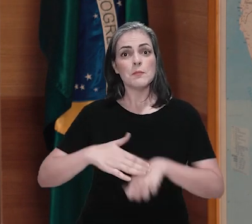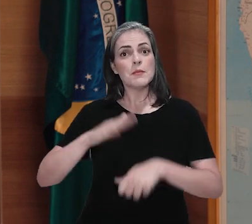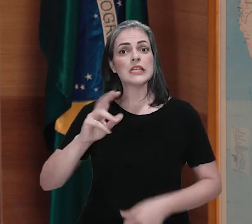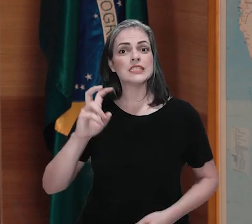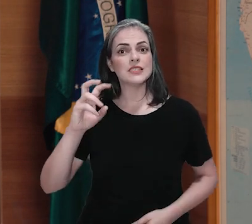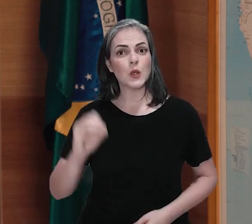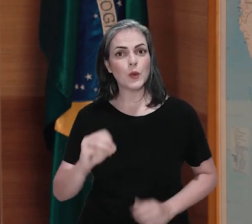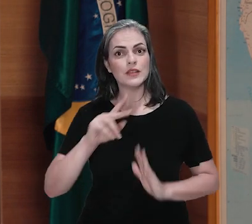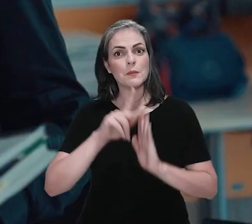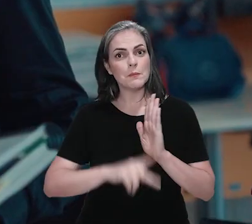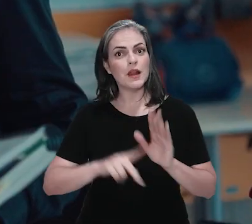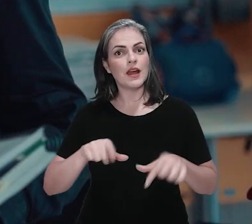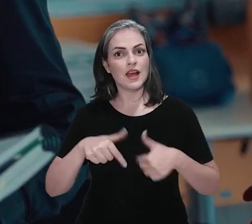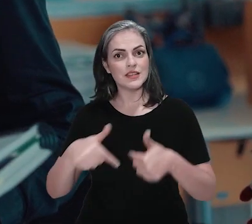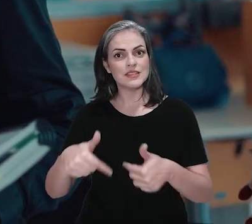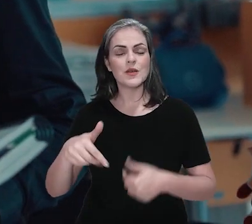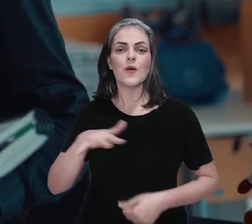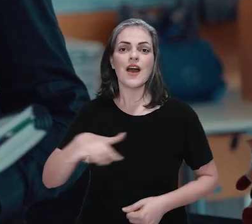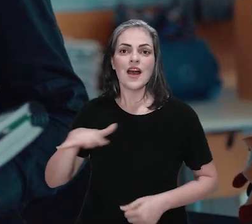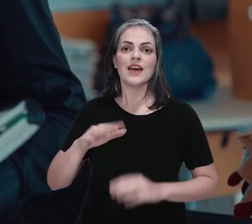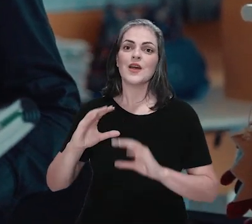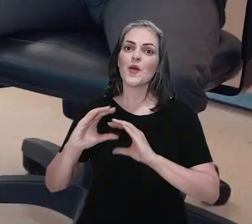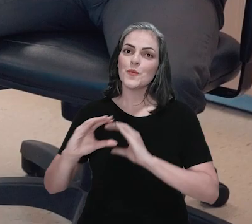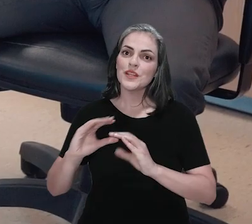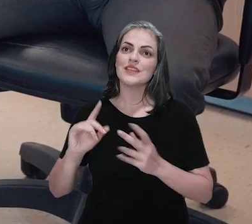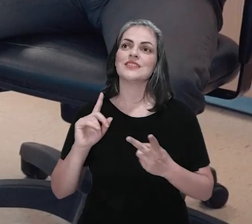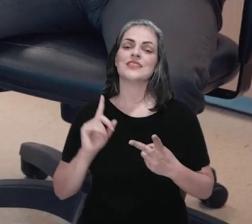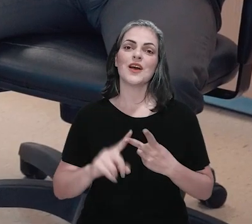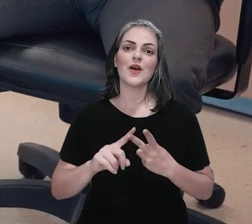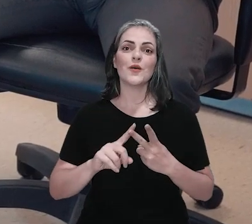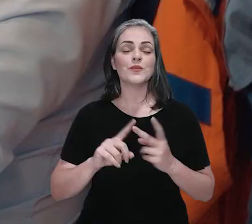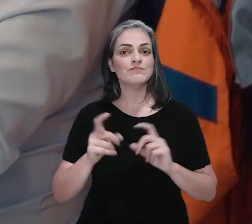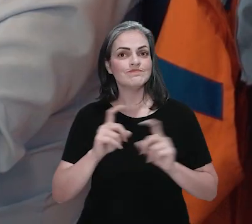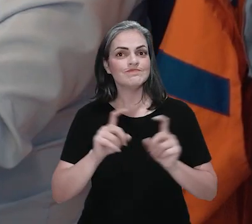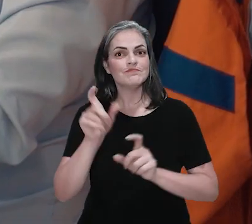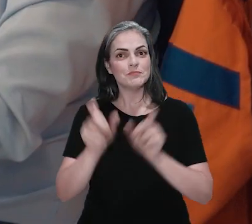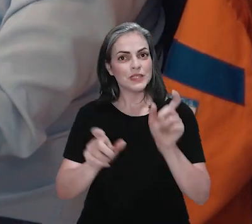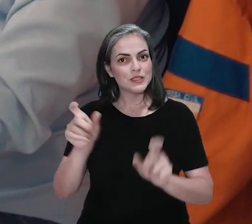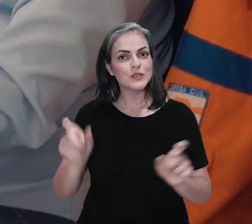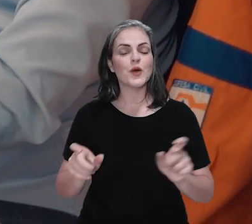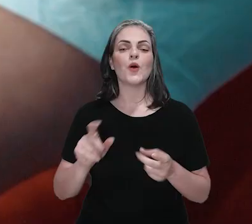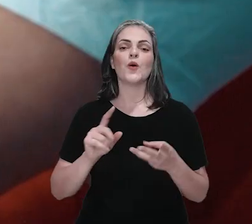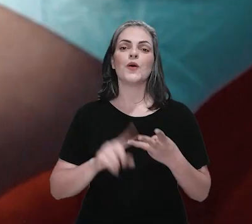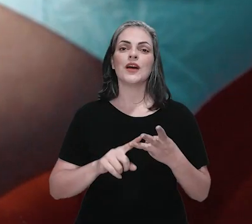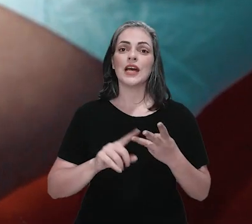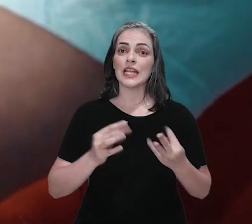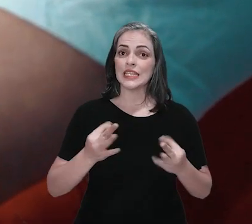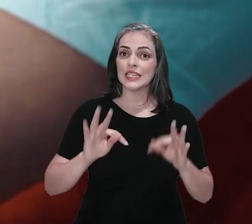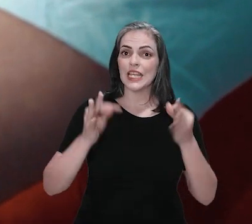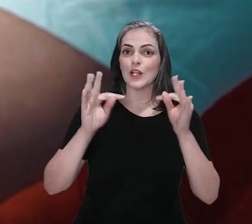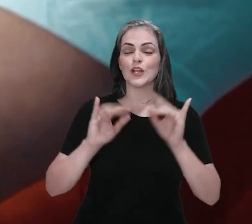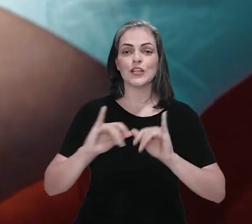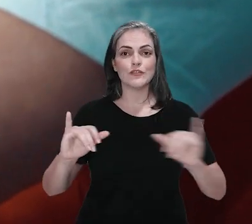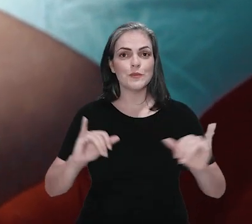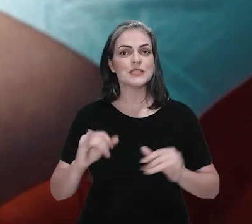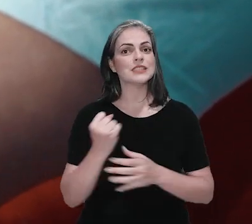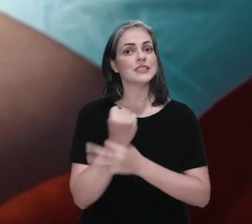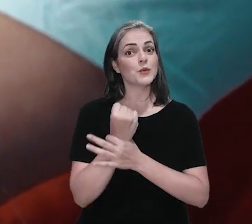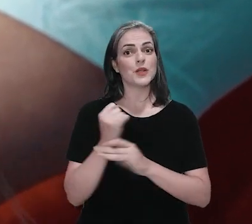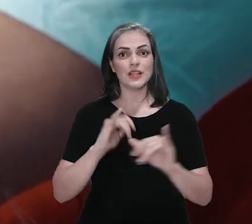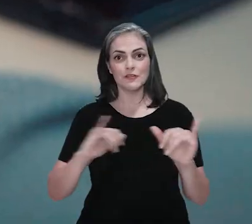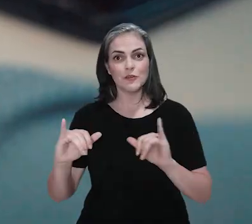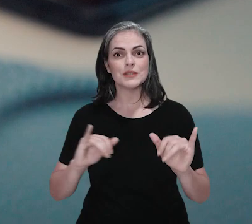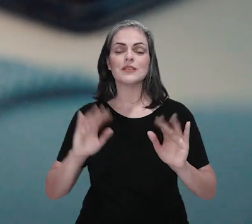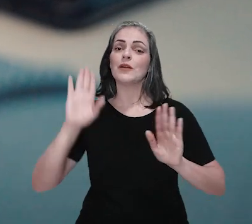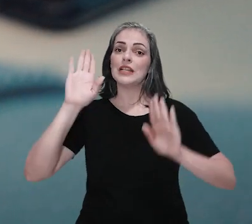ações nas áreas de comunicação, gestão de pessoas, tecnologia de informação, segurança de informação,